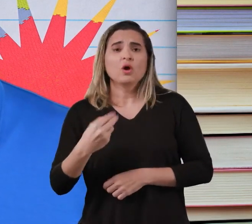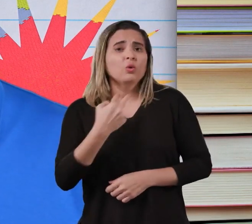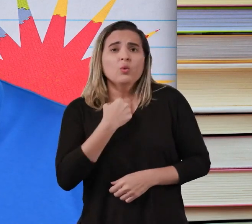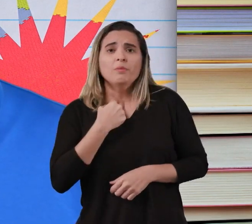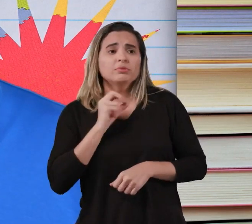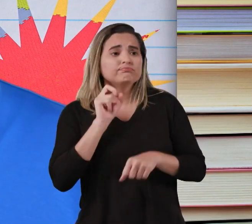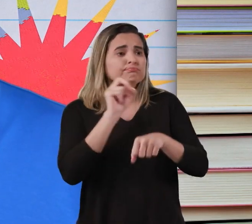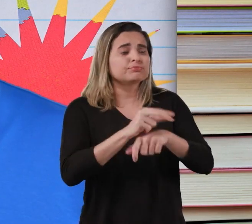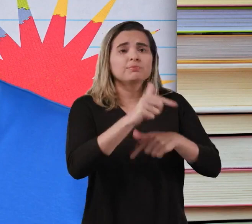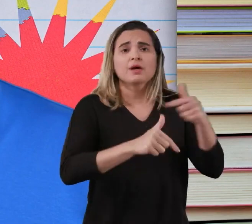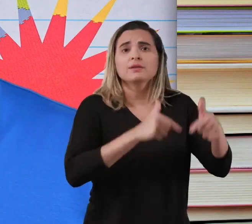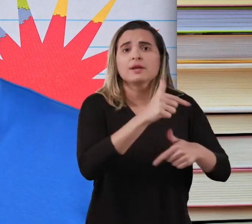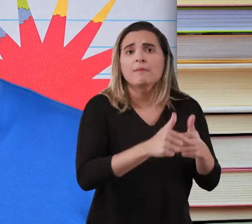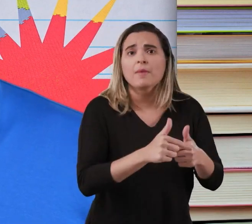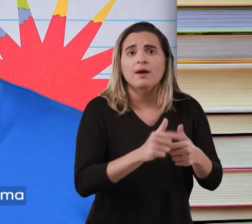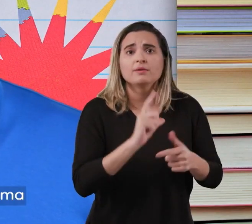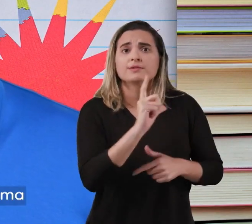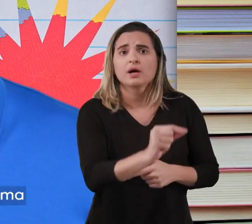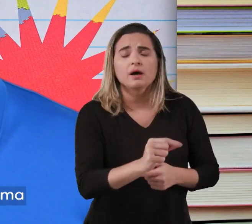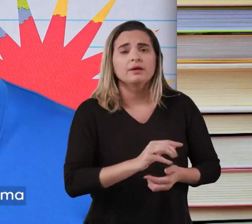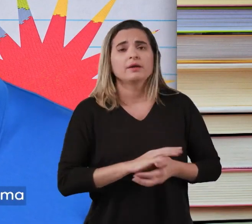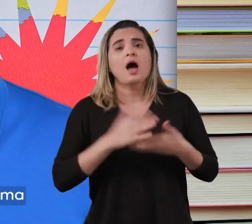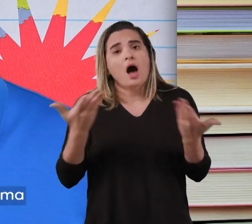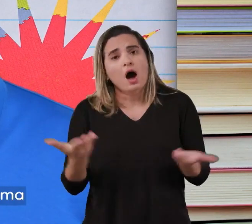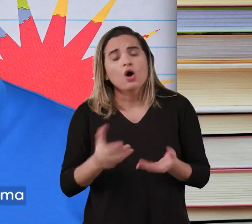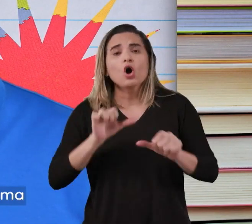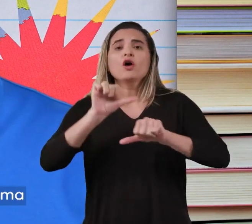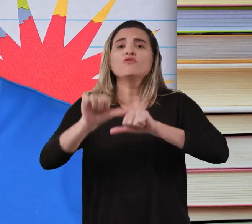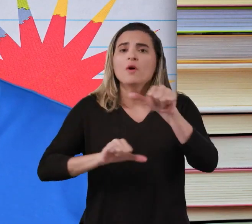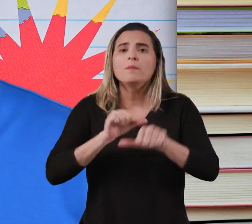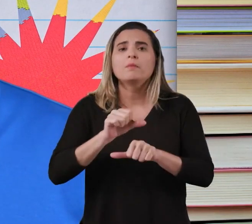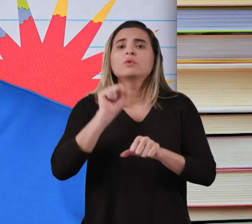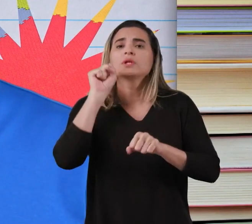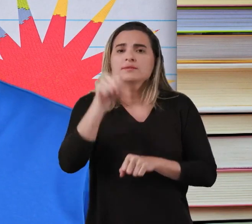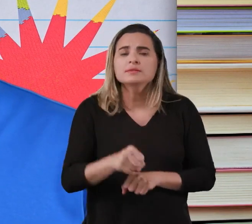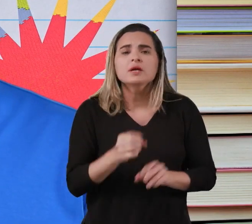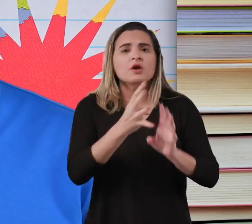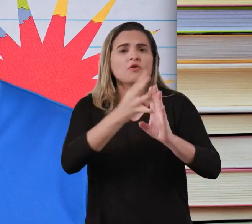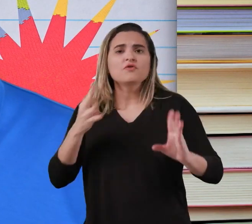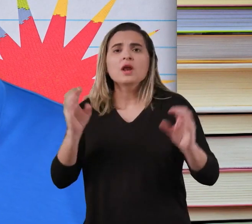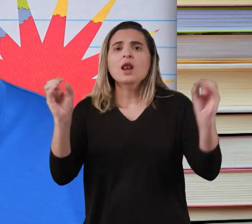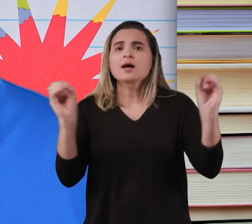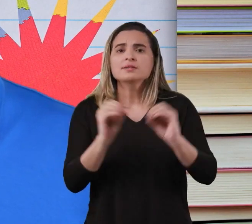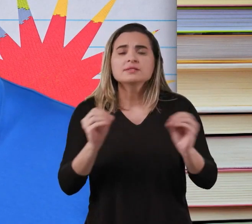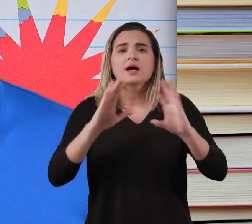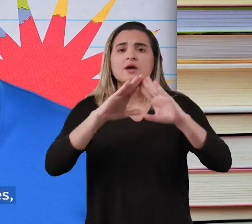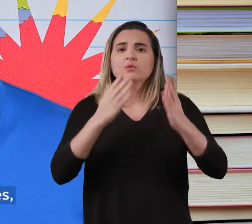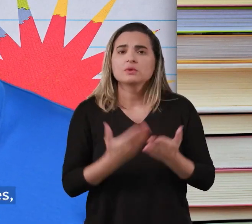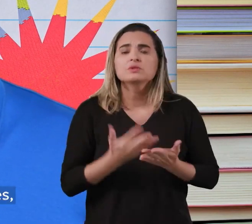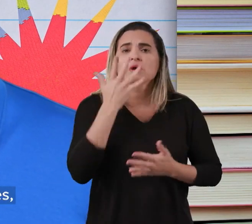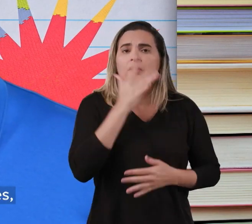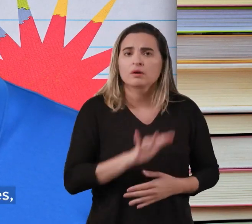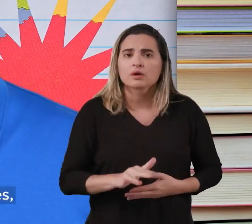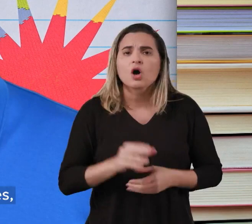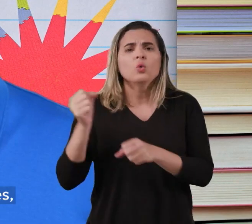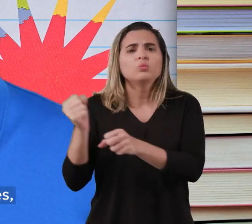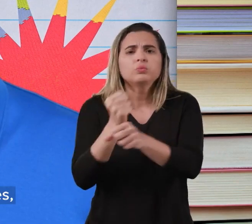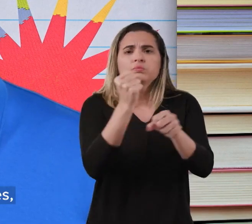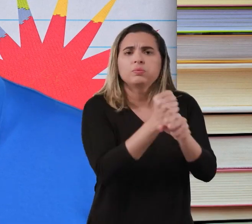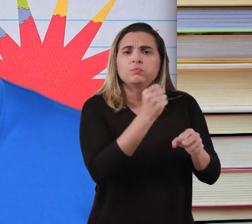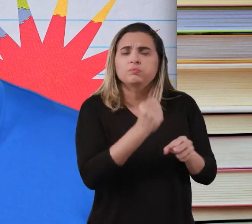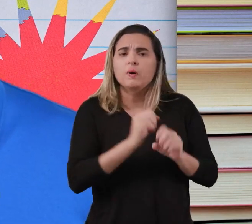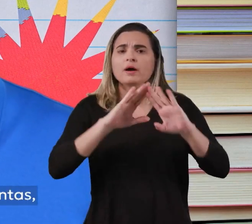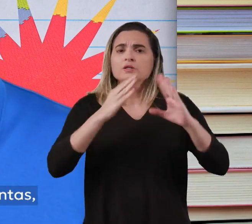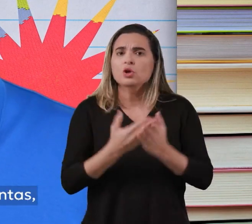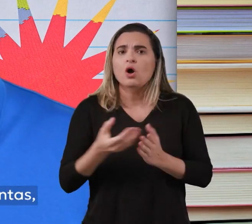sem poder trabalhar fora. Vamos mudar isso com o programa Fila Zero nas creches. Vamos construir novas